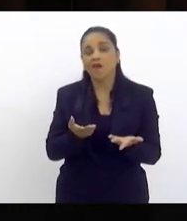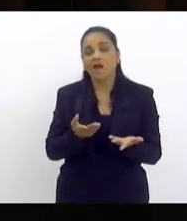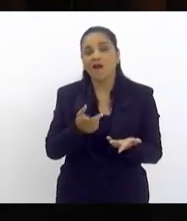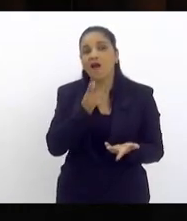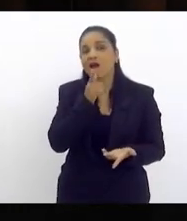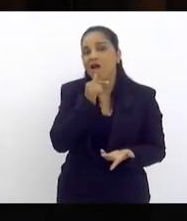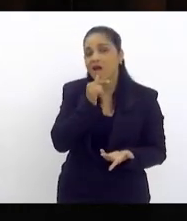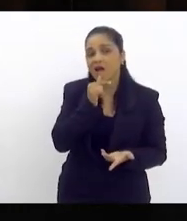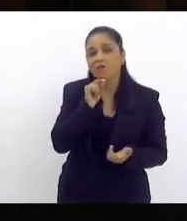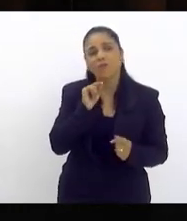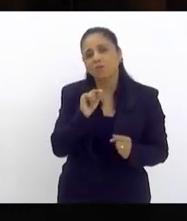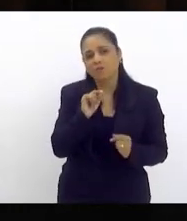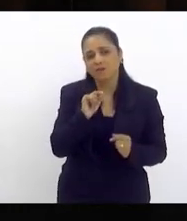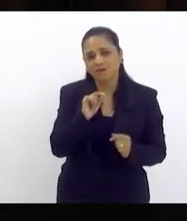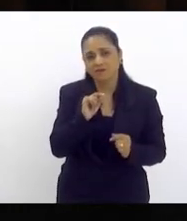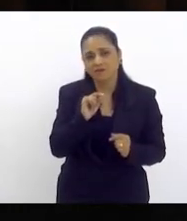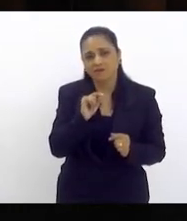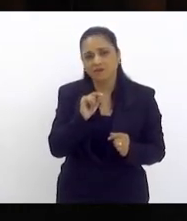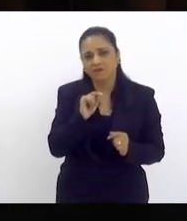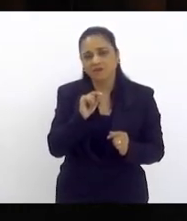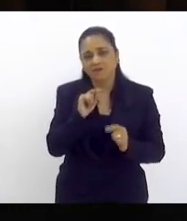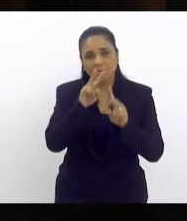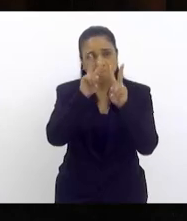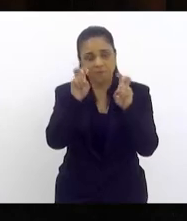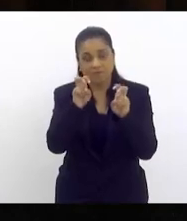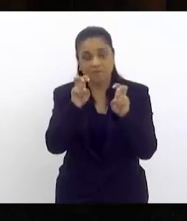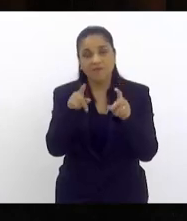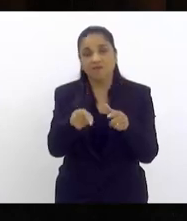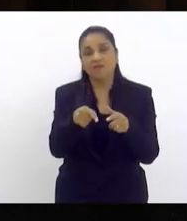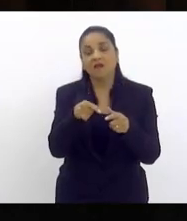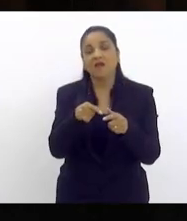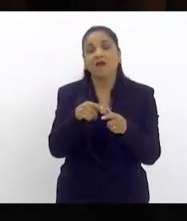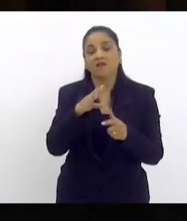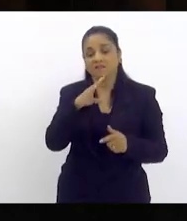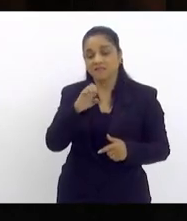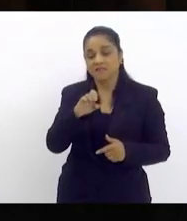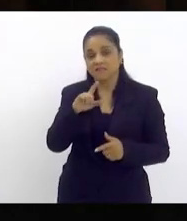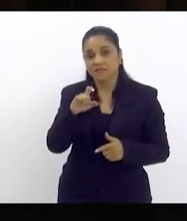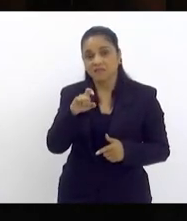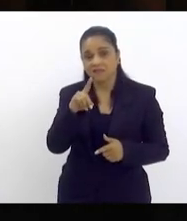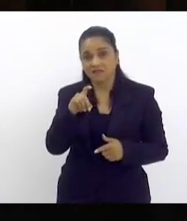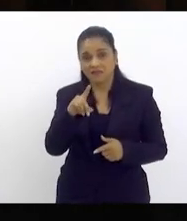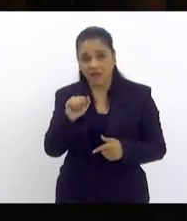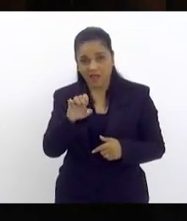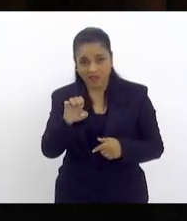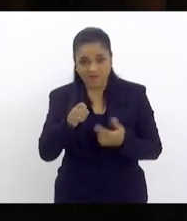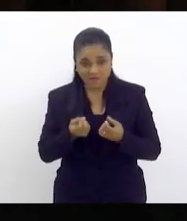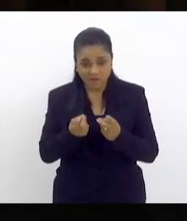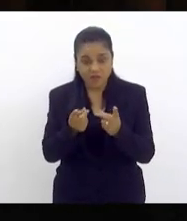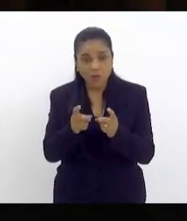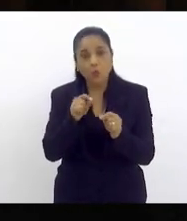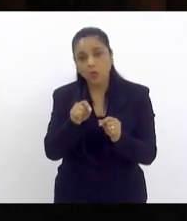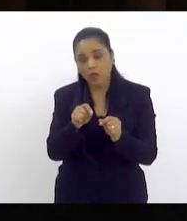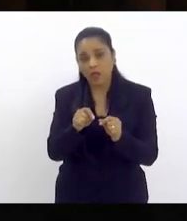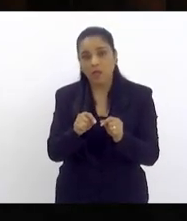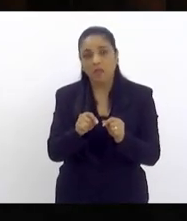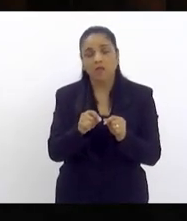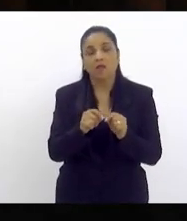A gente precisa falar que a privatização da SEDAE também representou não